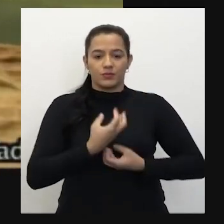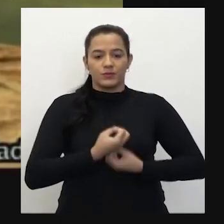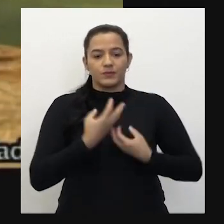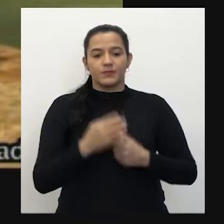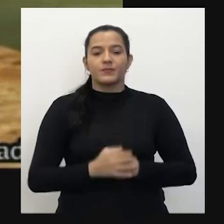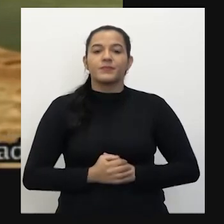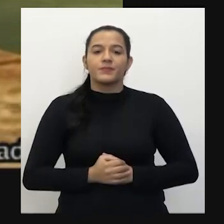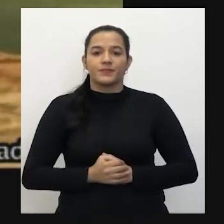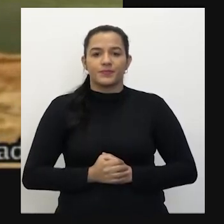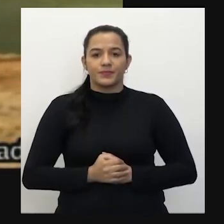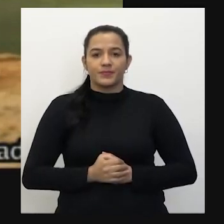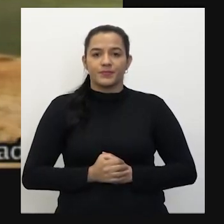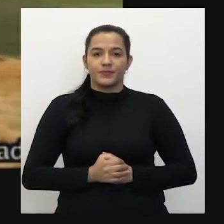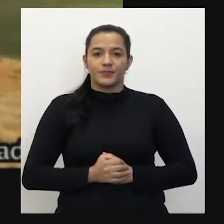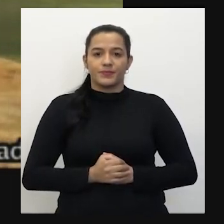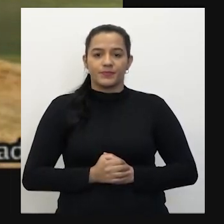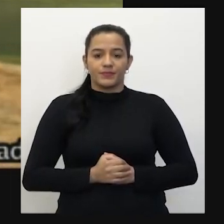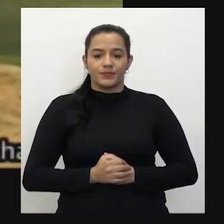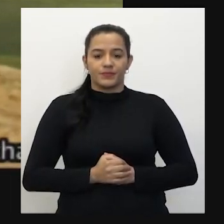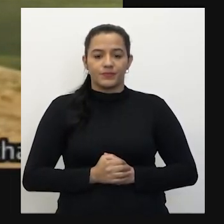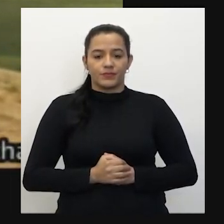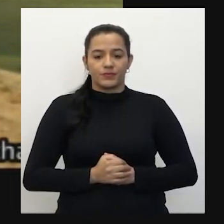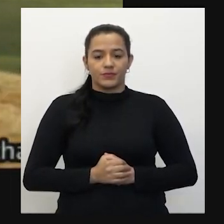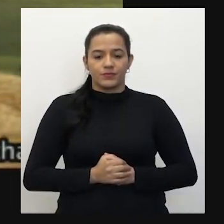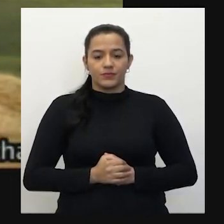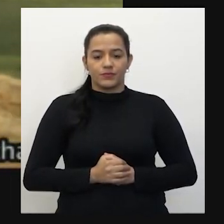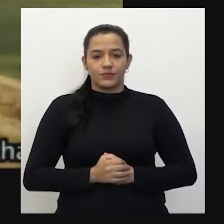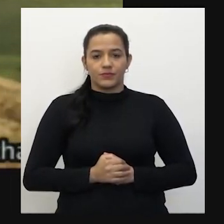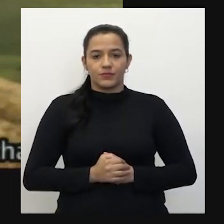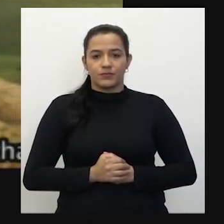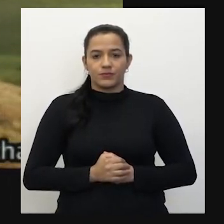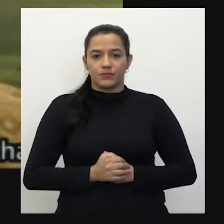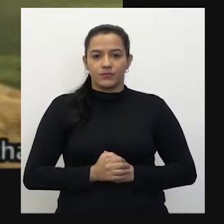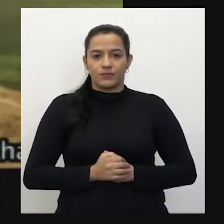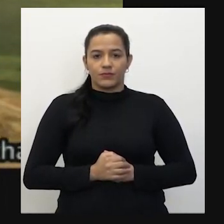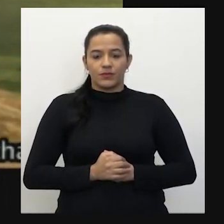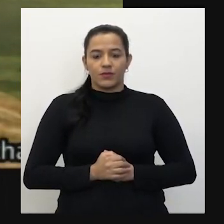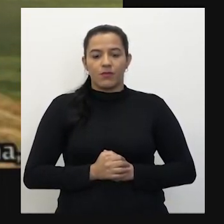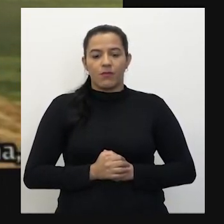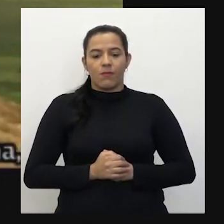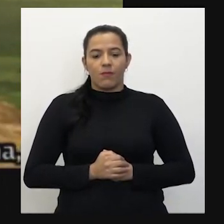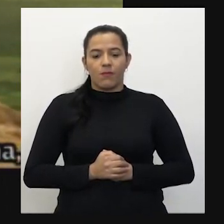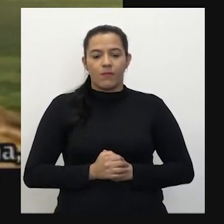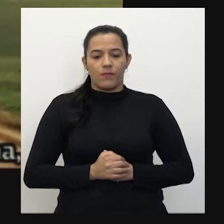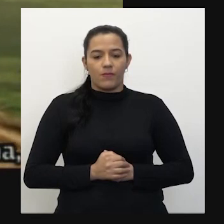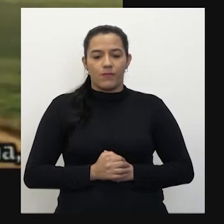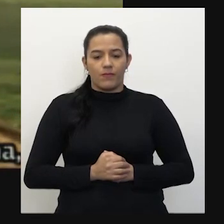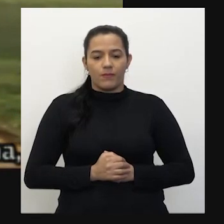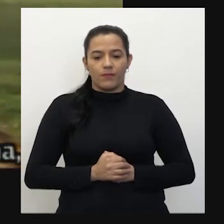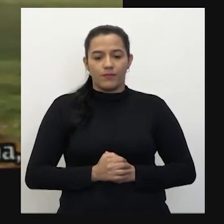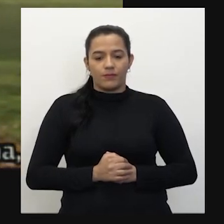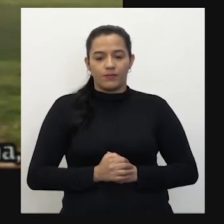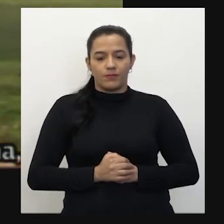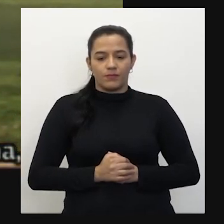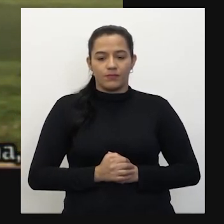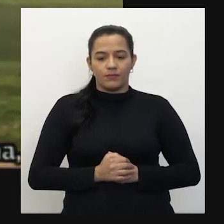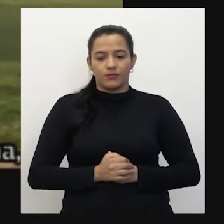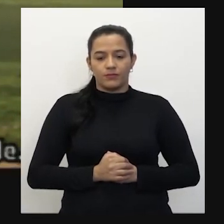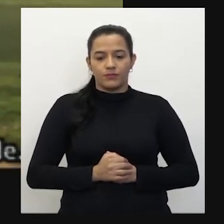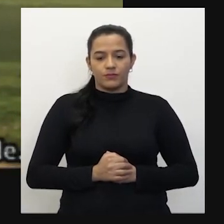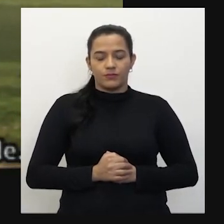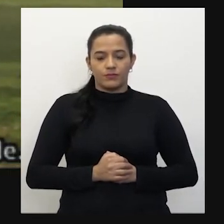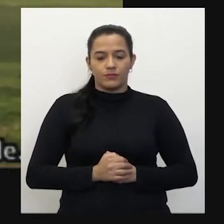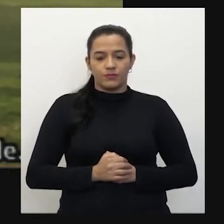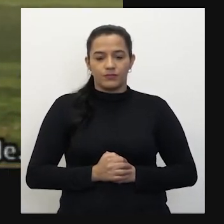Pedra do Vento ou Morro da Saudade. É assim que se chama aquela rocha que do cimo da serra